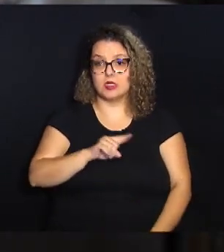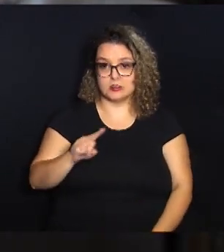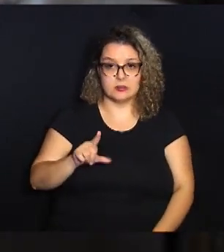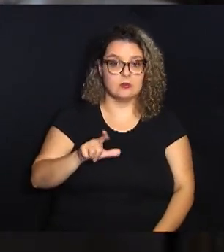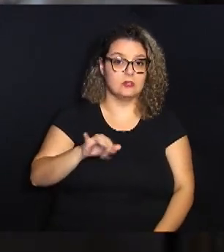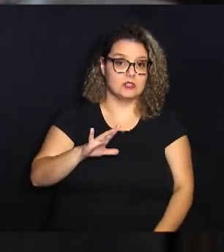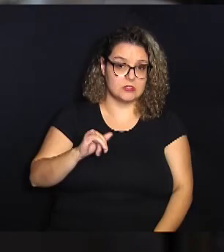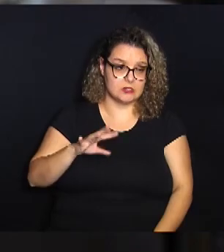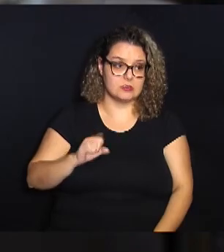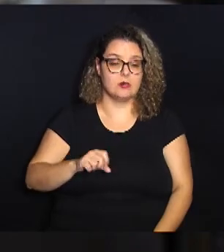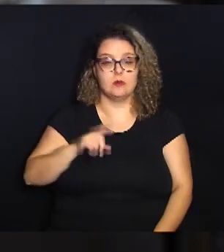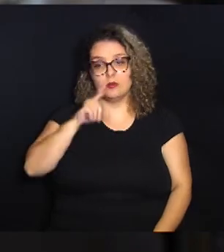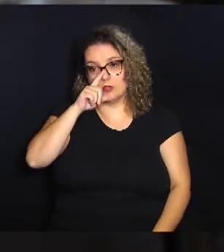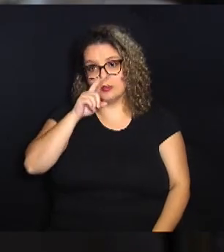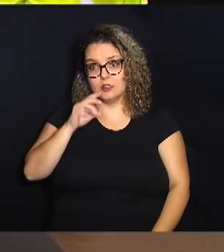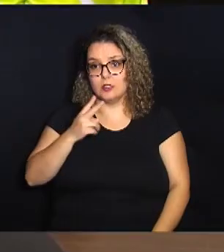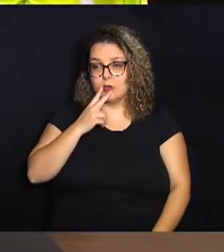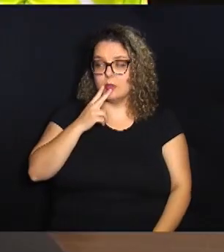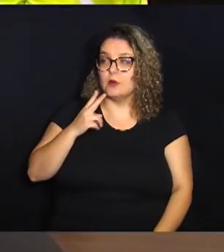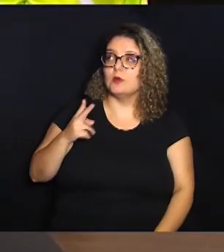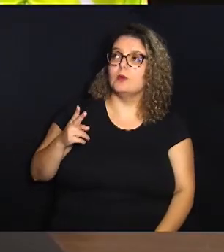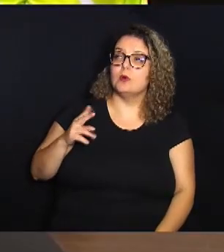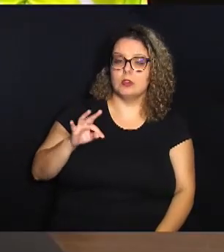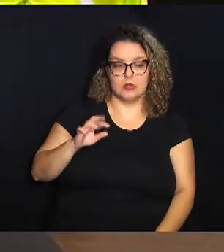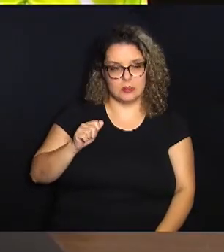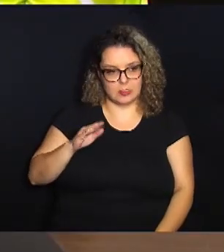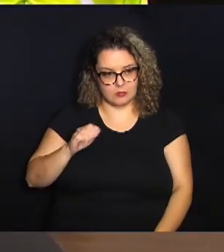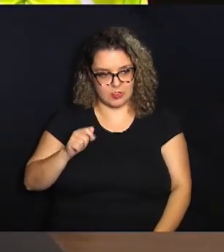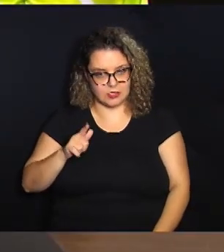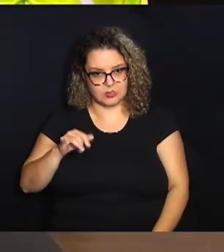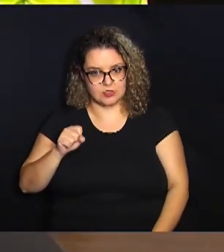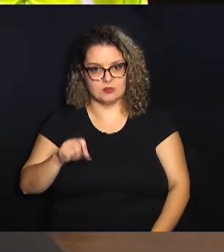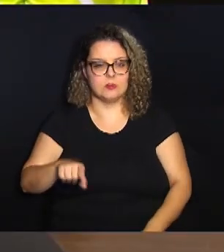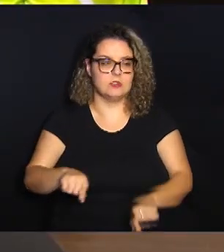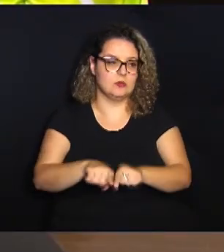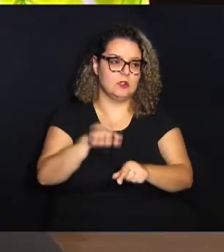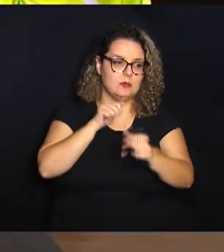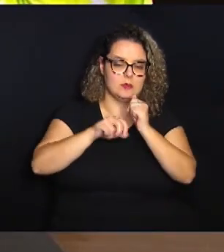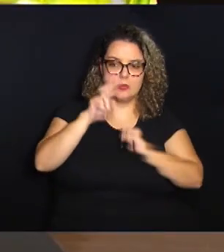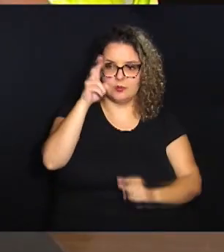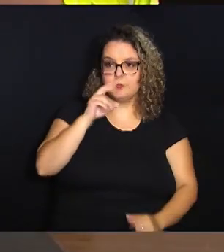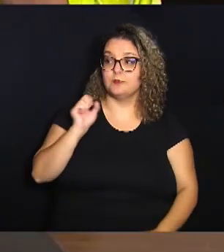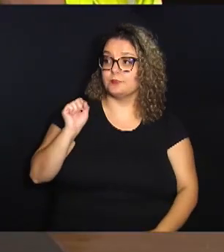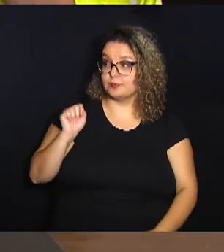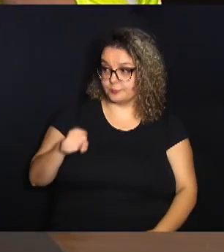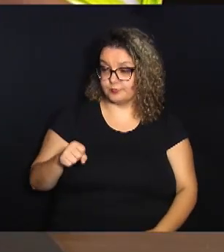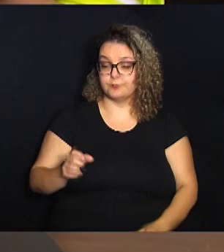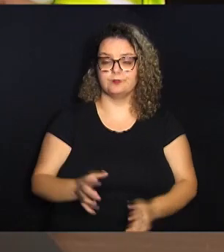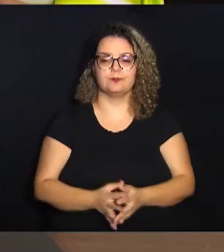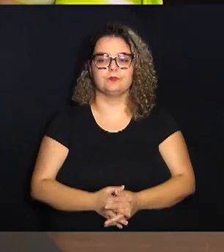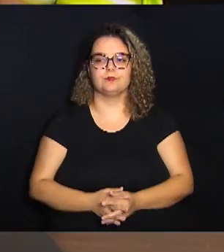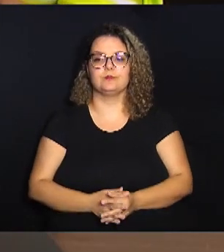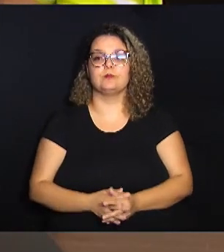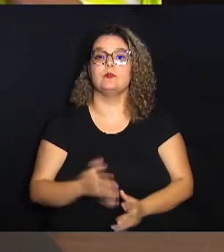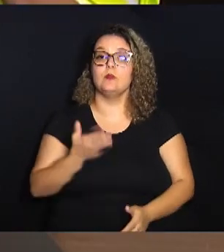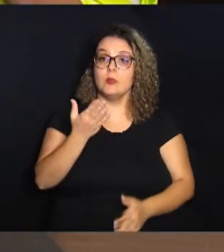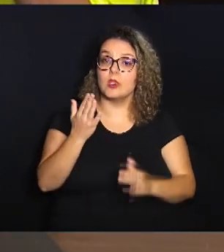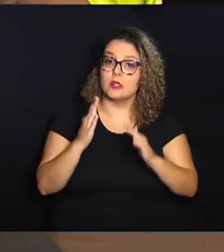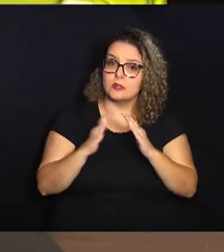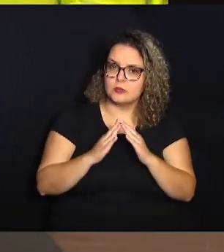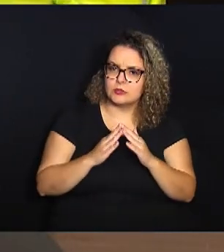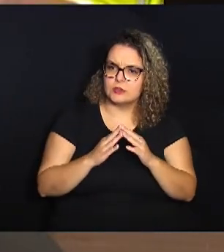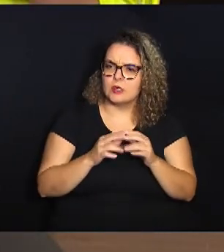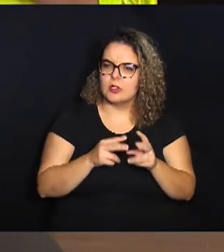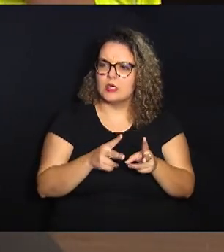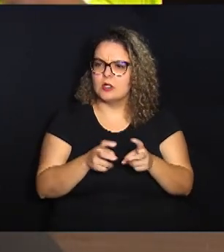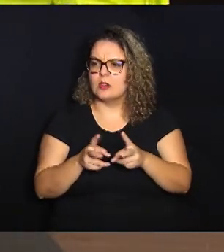do tabagismo, né, o uso do cigarro e também da bebida alcoólica. Sim. E você que está em casa, já